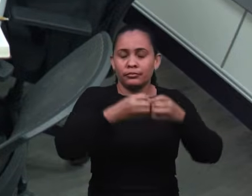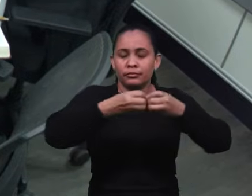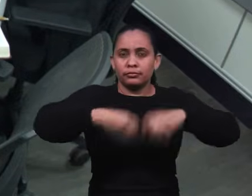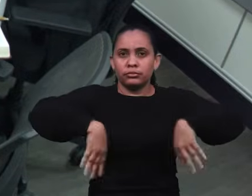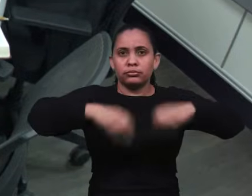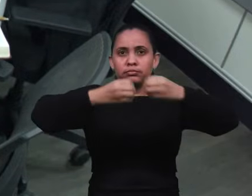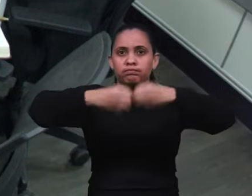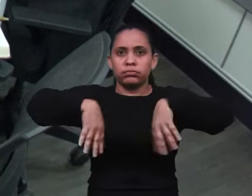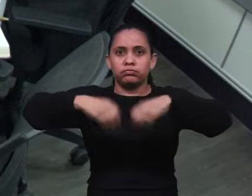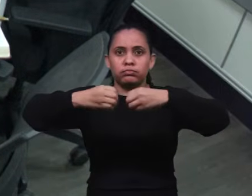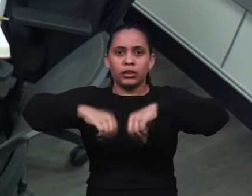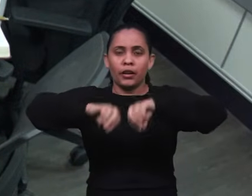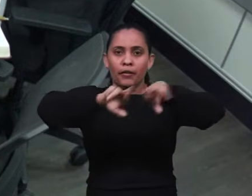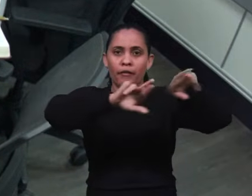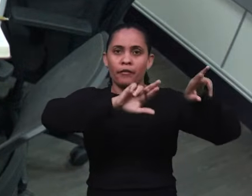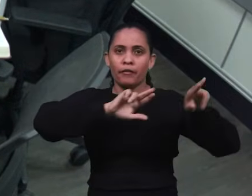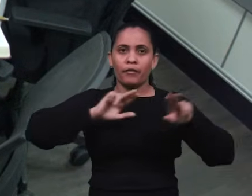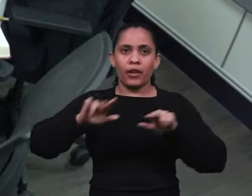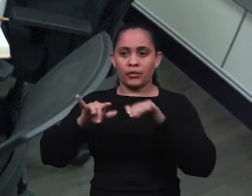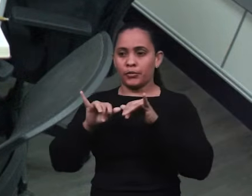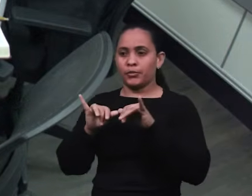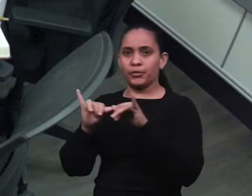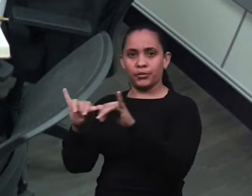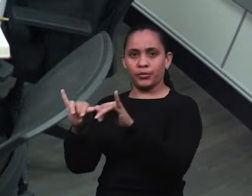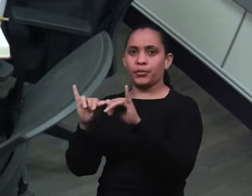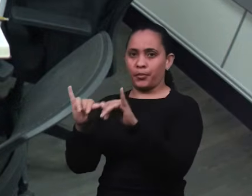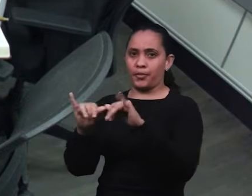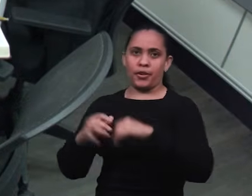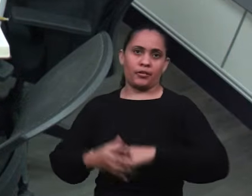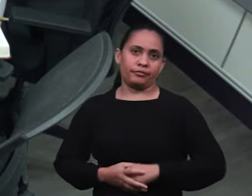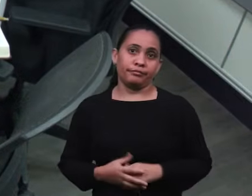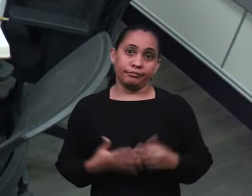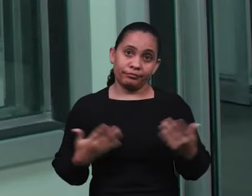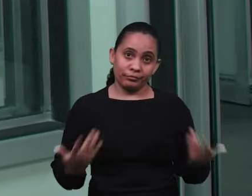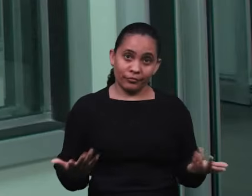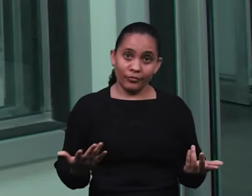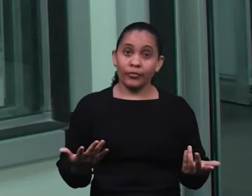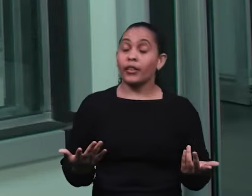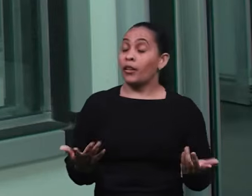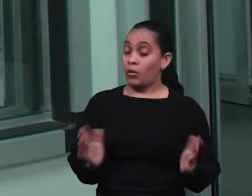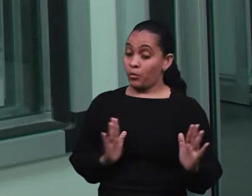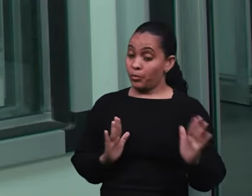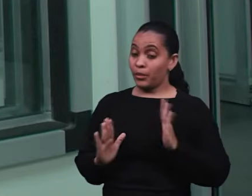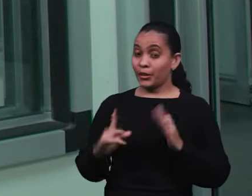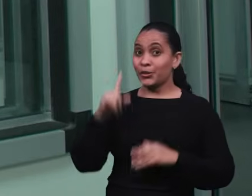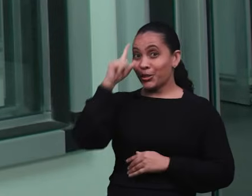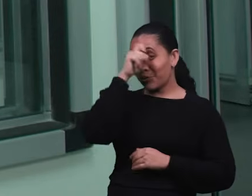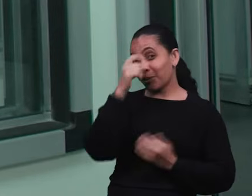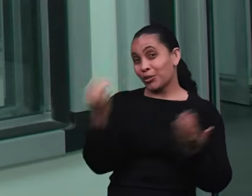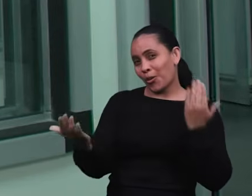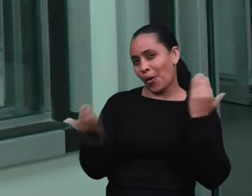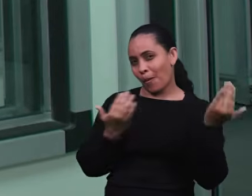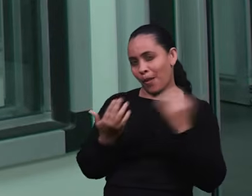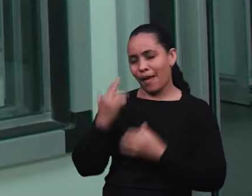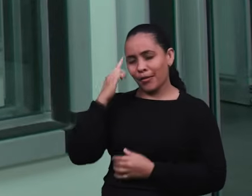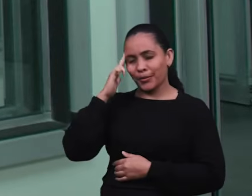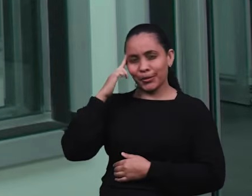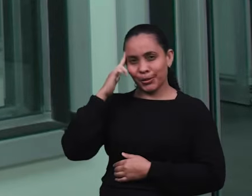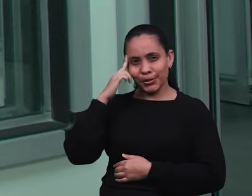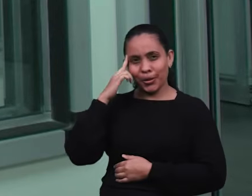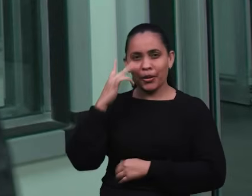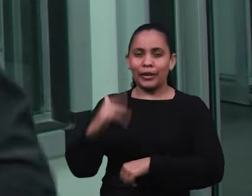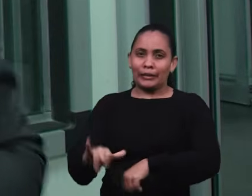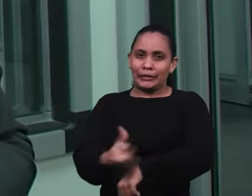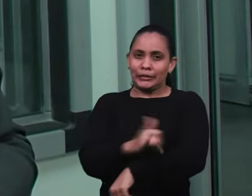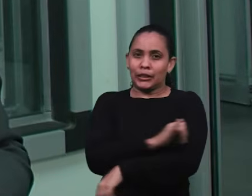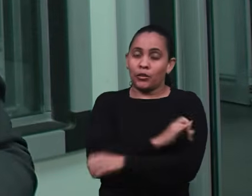sobre crises, né? Que afetaram vários mercados. E podemos dizer que foi o período de vacas magras, né? Muito. Esse períodozinho aí,